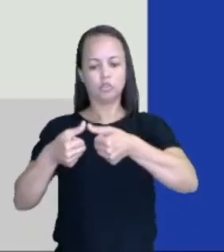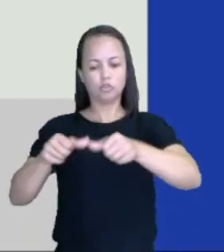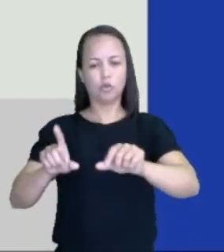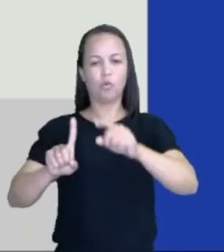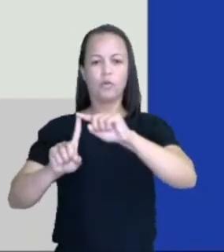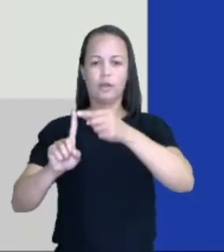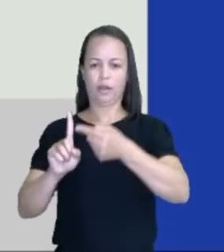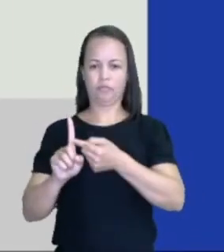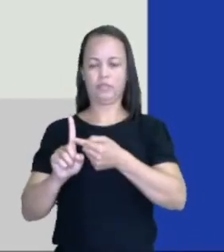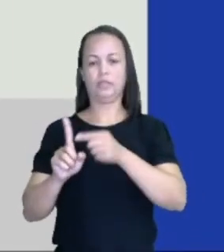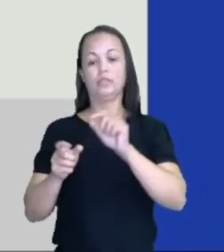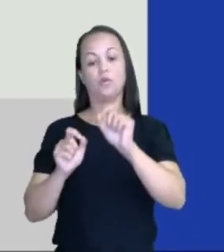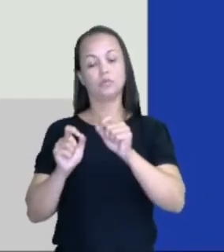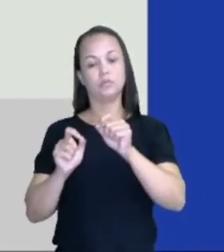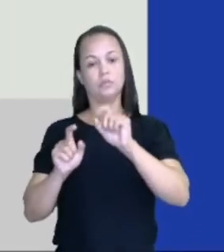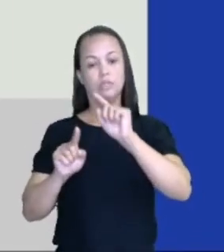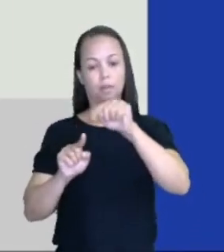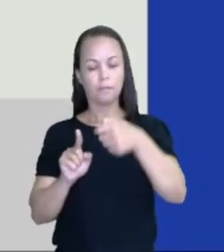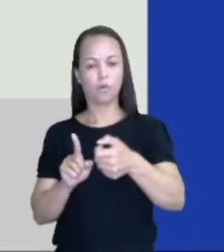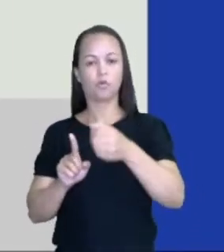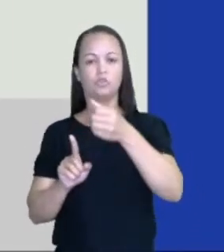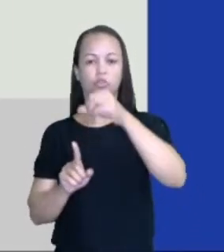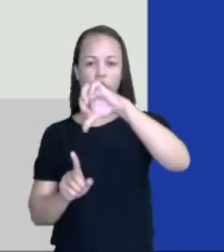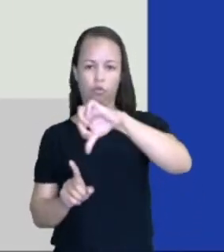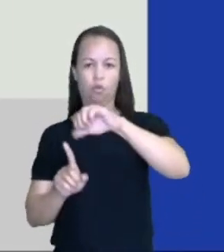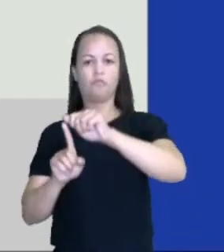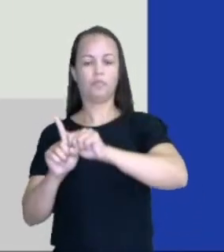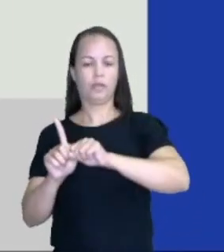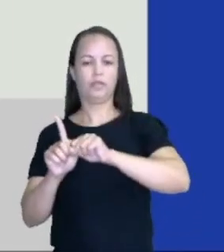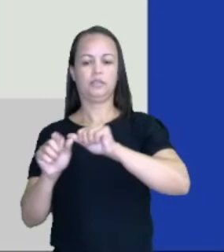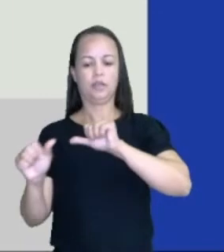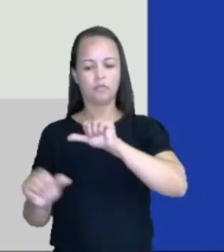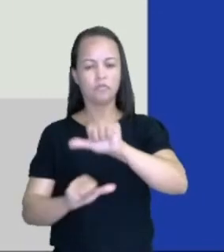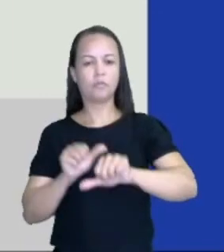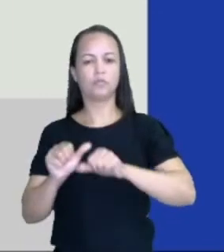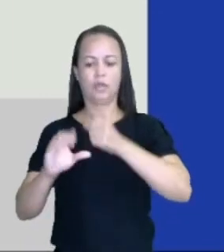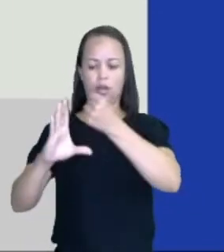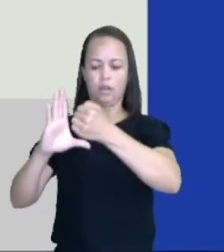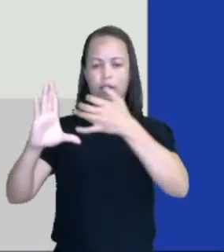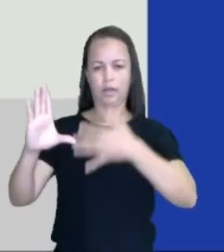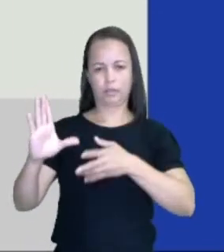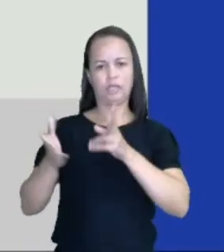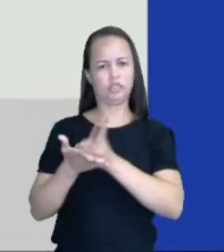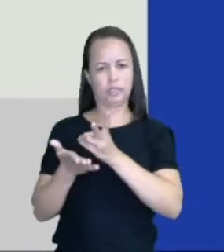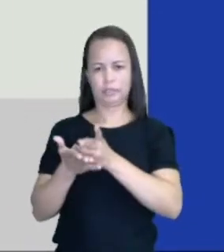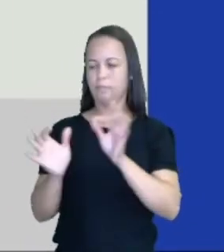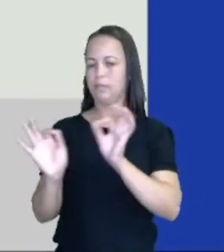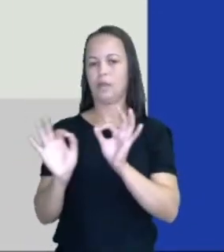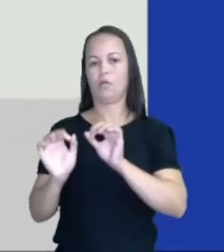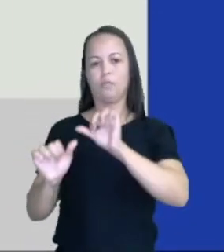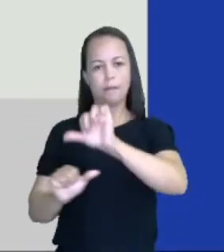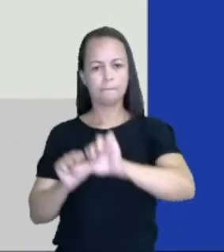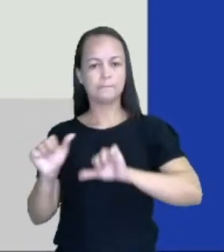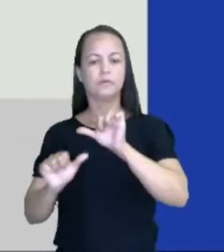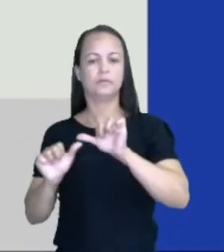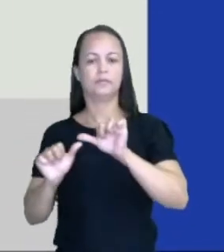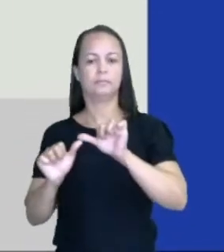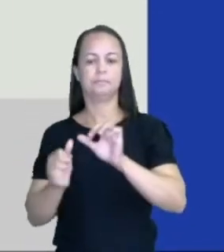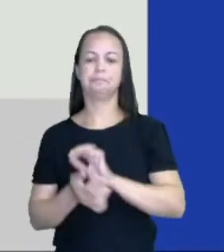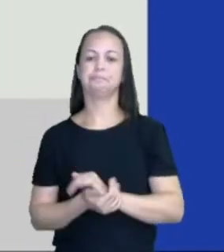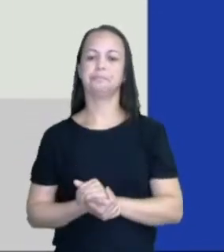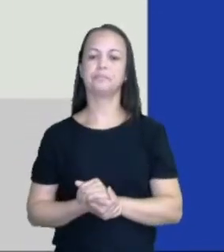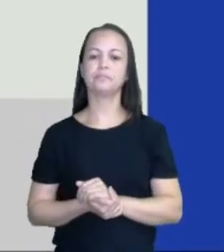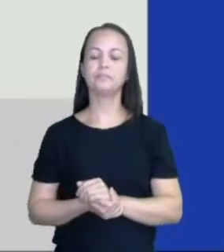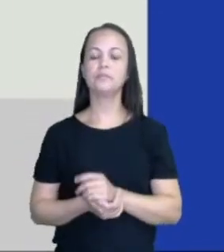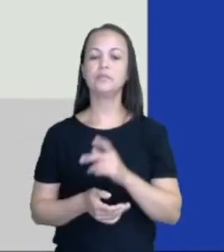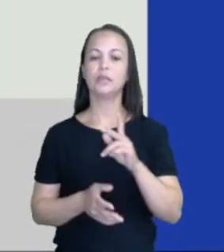9 meses, aquela situação ela vai mudar. Não é uma característica permanente, que é aquilo que eu havia dito antes,